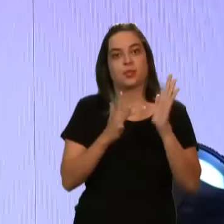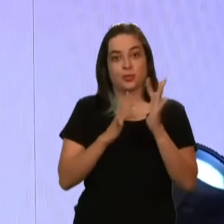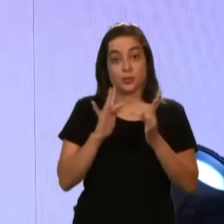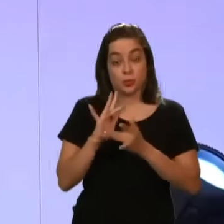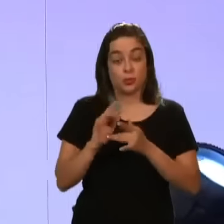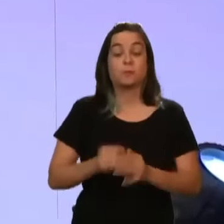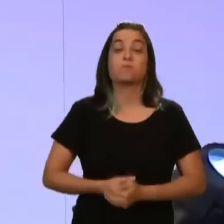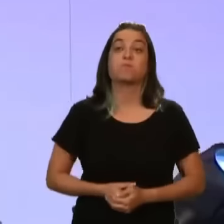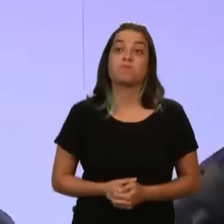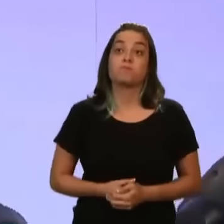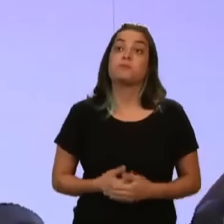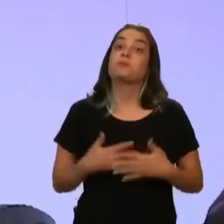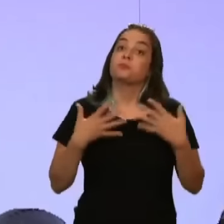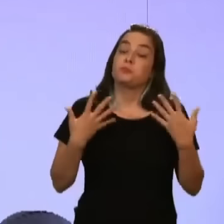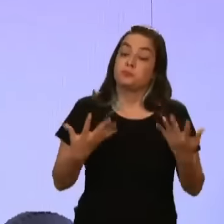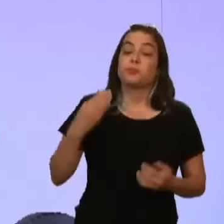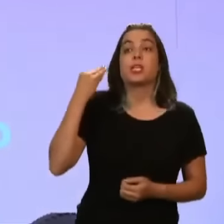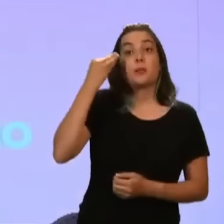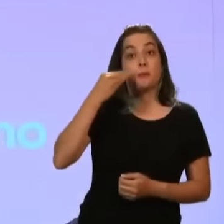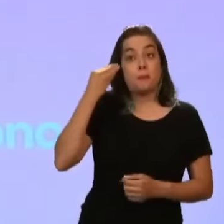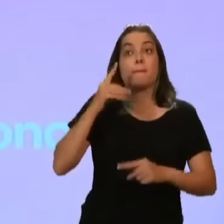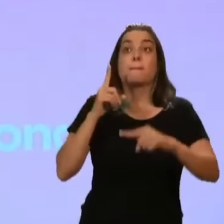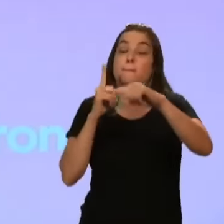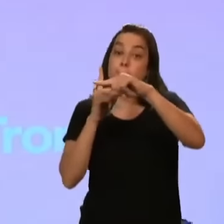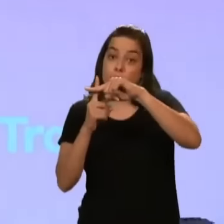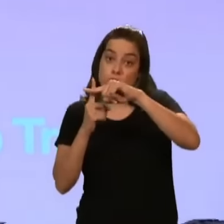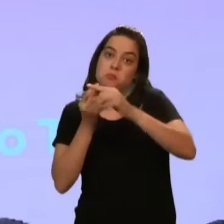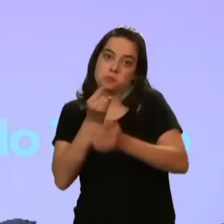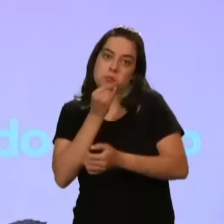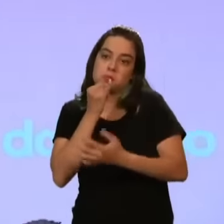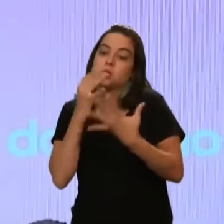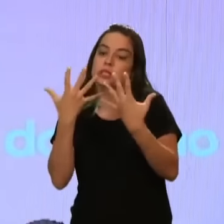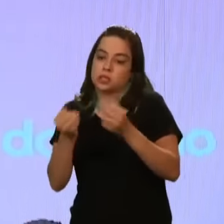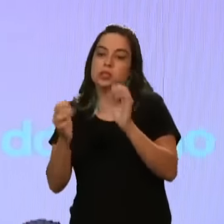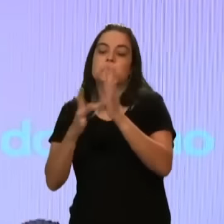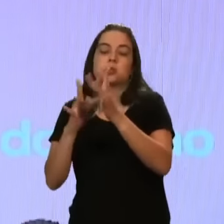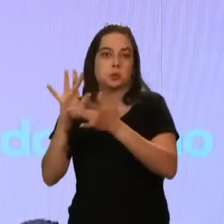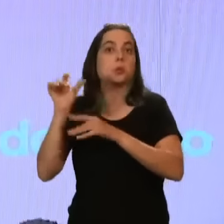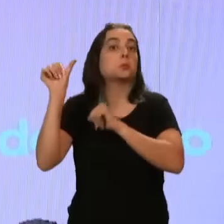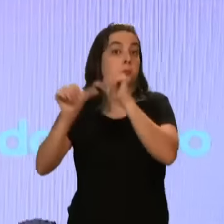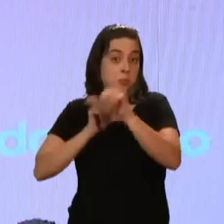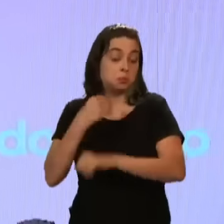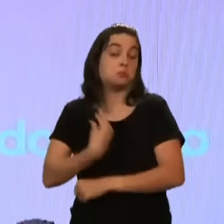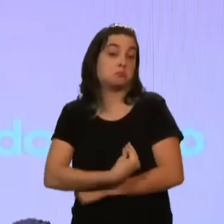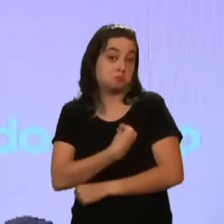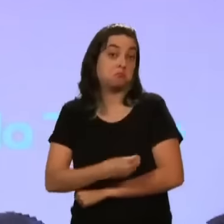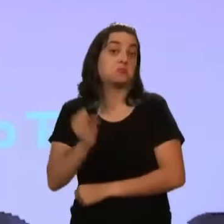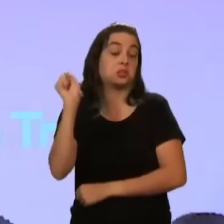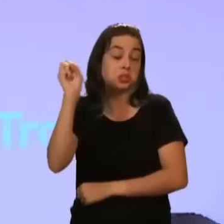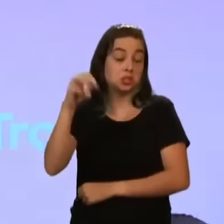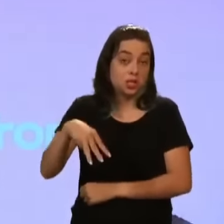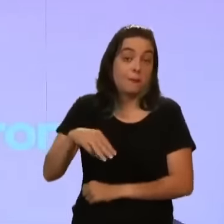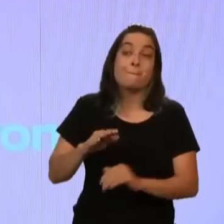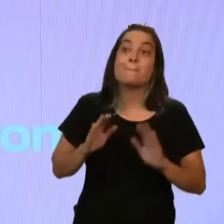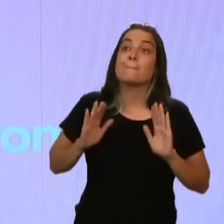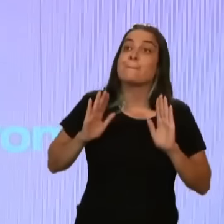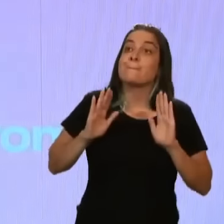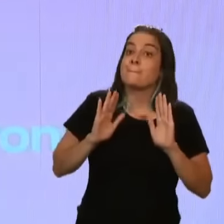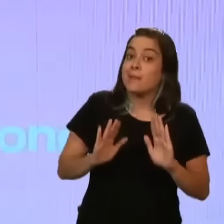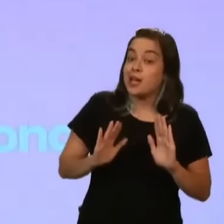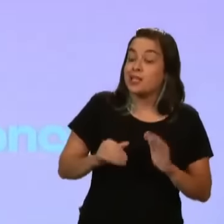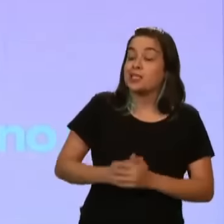assim, experiências positivas como a conversão podem mudar as nossas vidas na vida adulta, mas